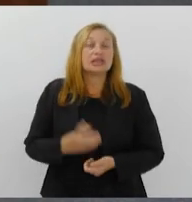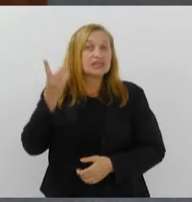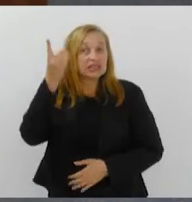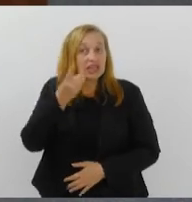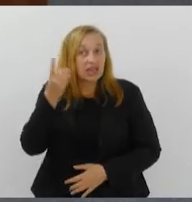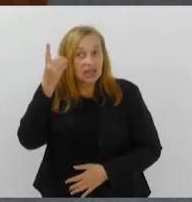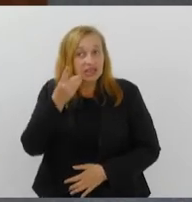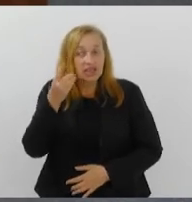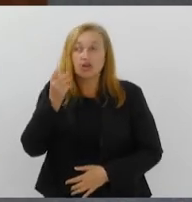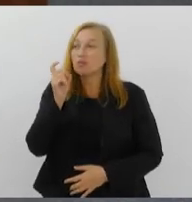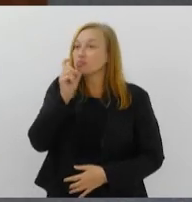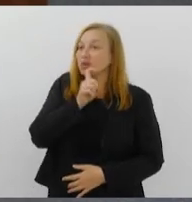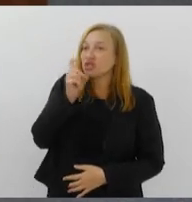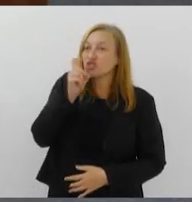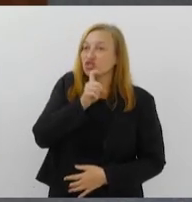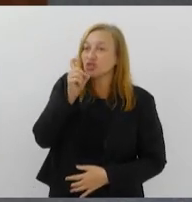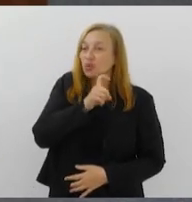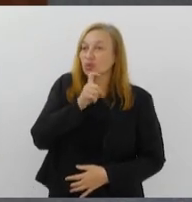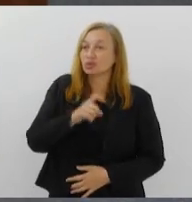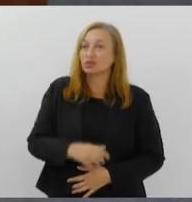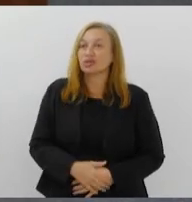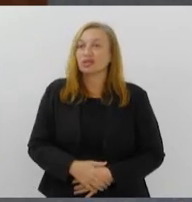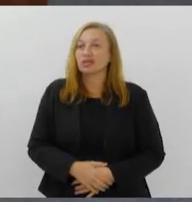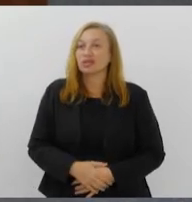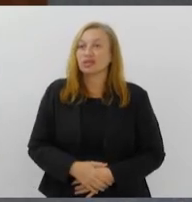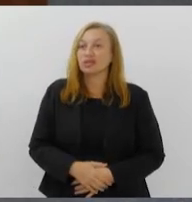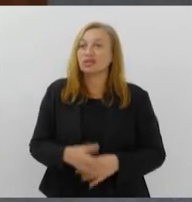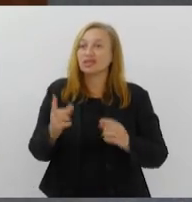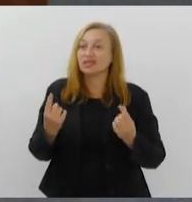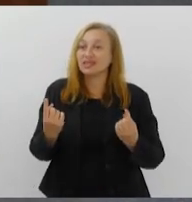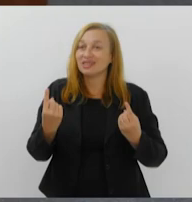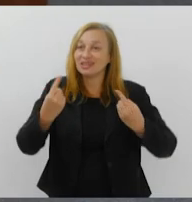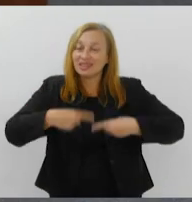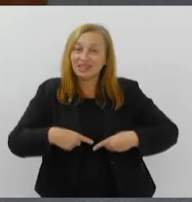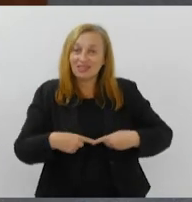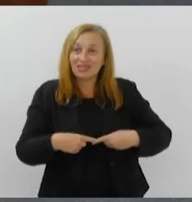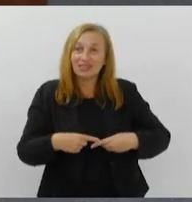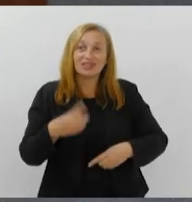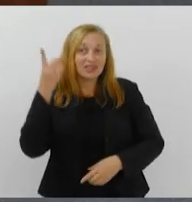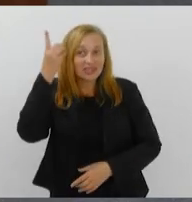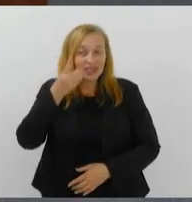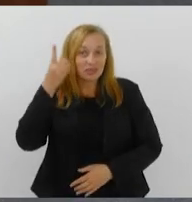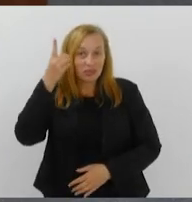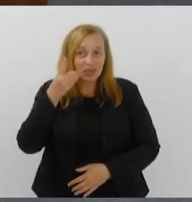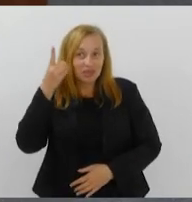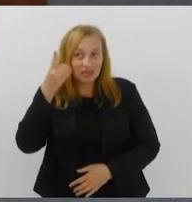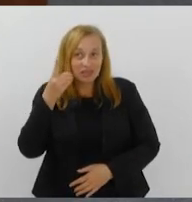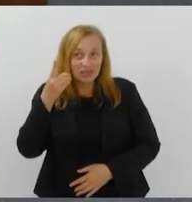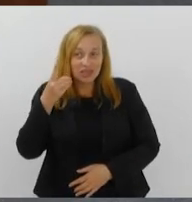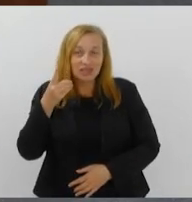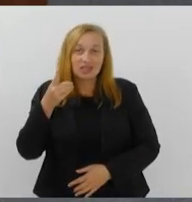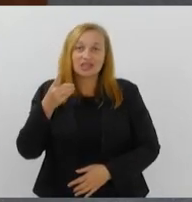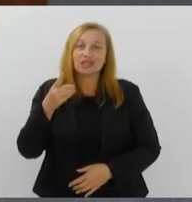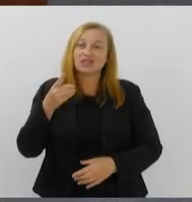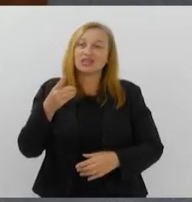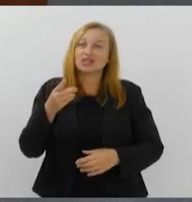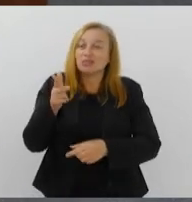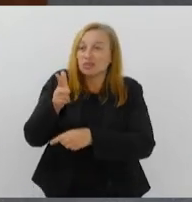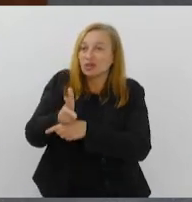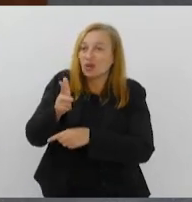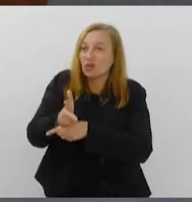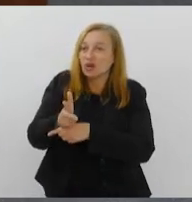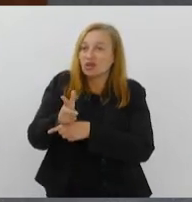Deputado mentiroso. Desafio o deputado a botar no ar a íntegra do vídeo do que foi discutido